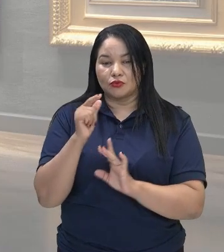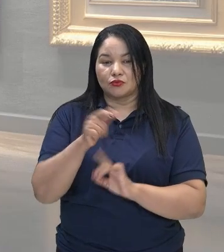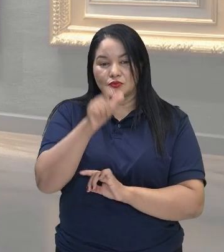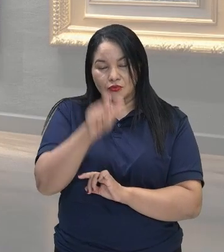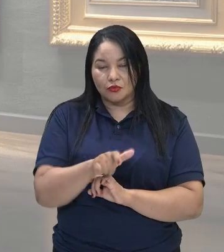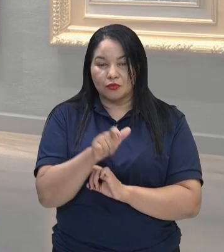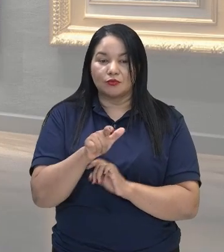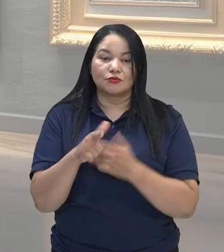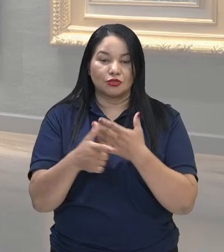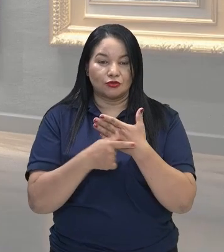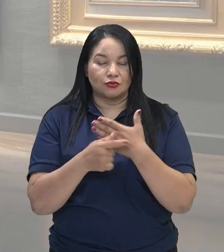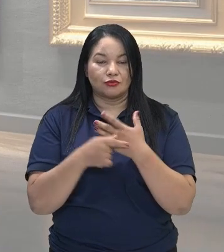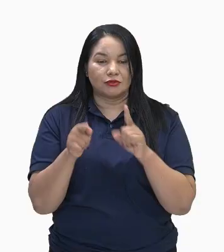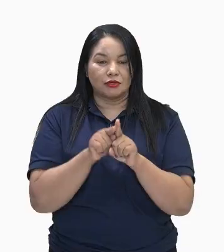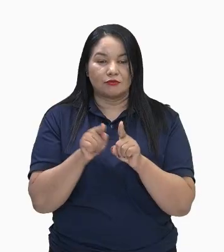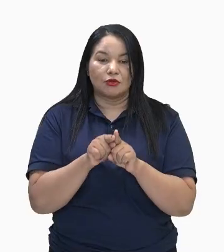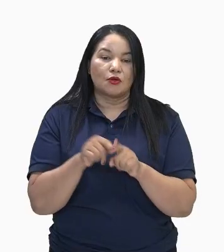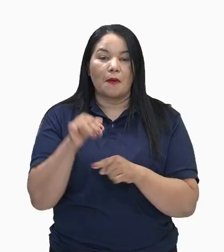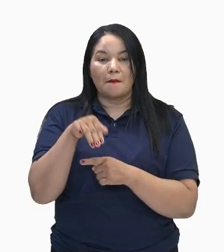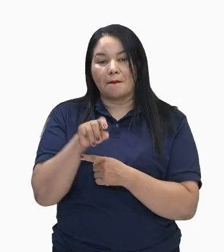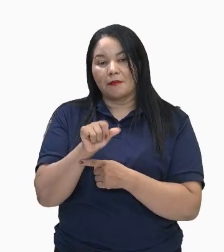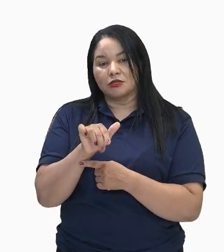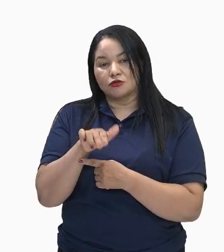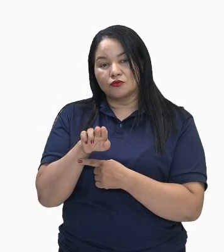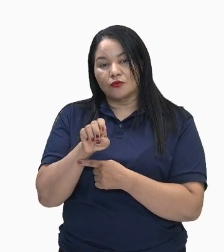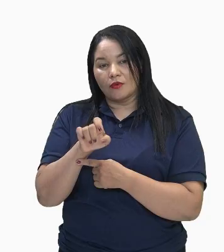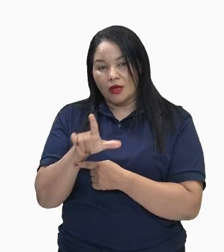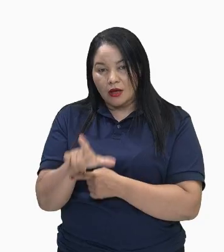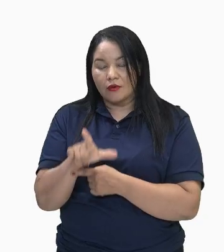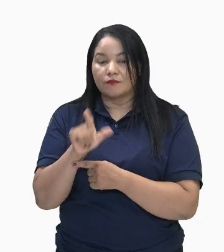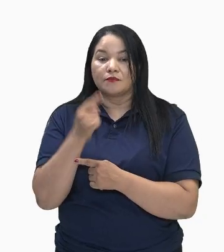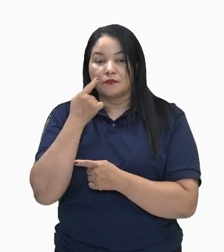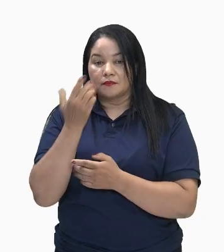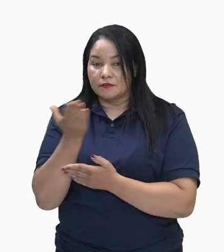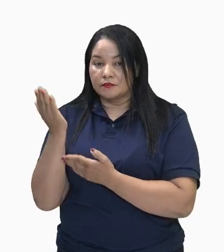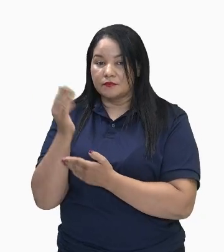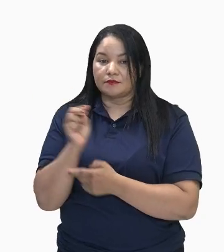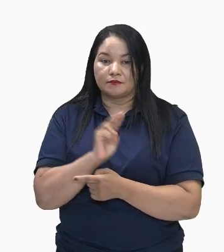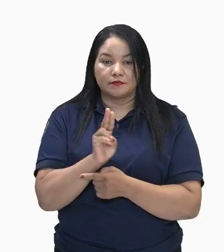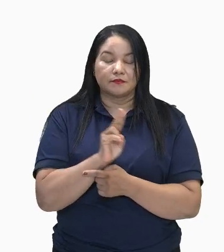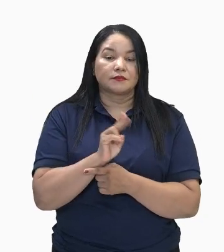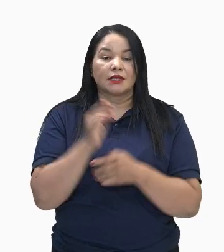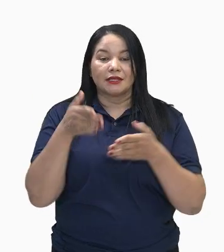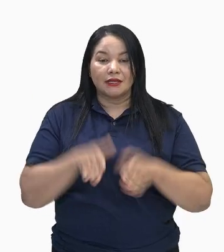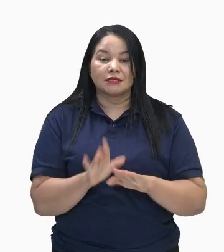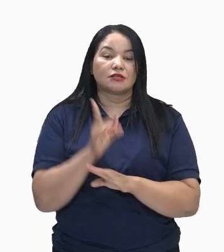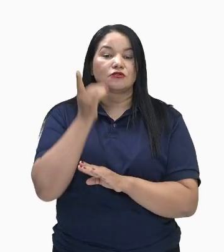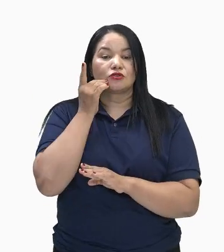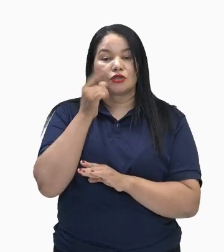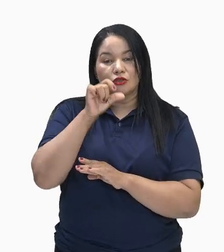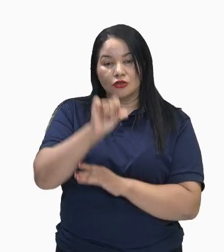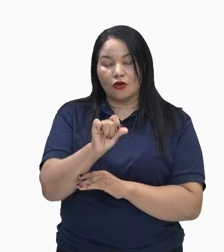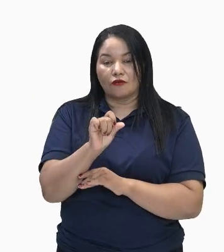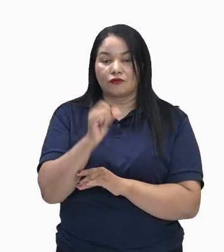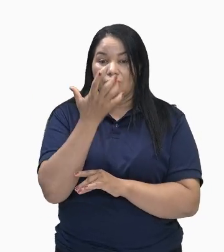que foi Manuel Castells. Manuel Castells nasceu no dia 9 de fevereiro de